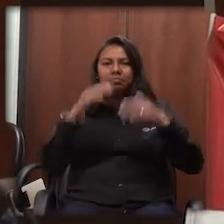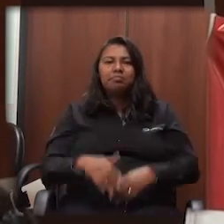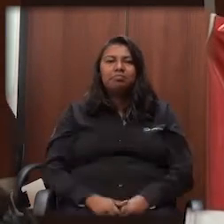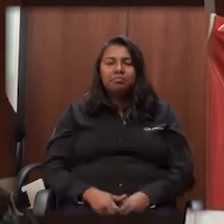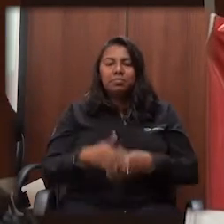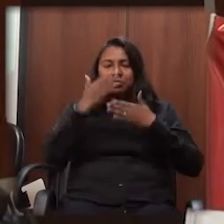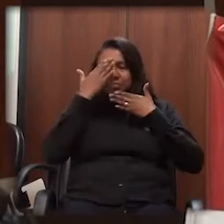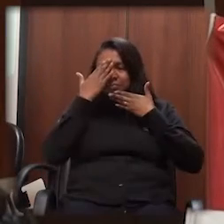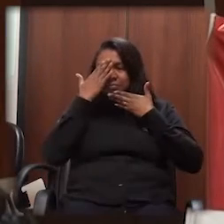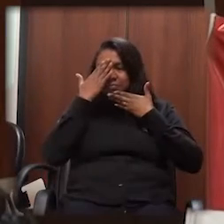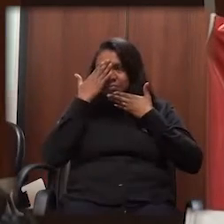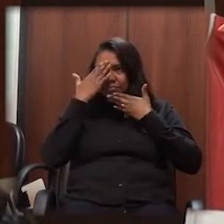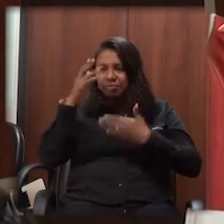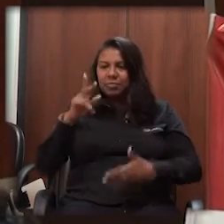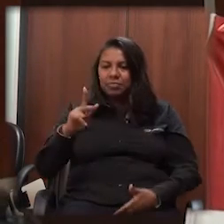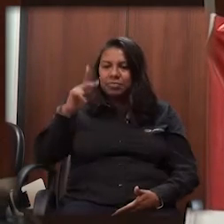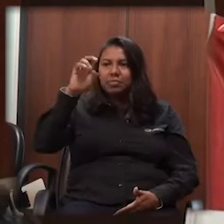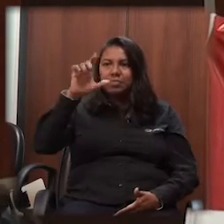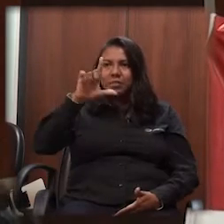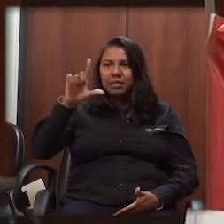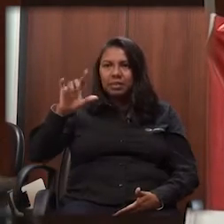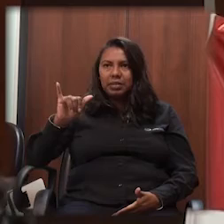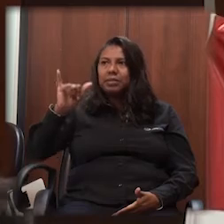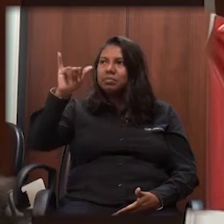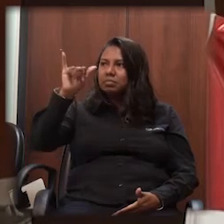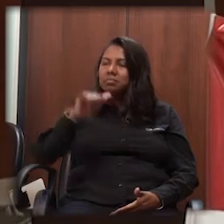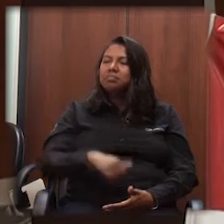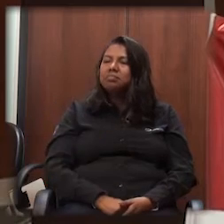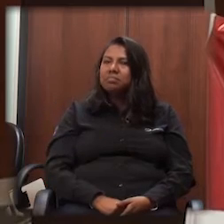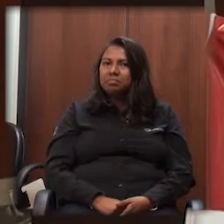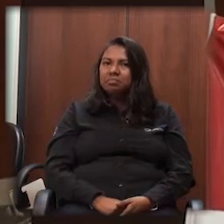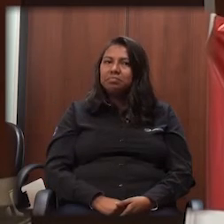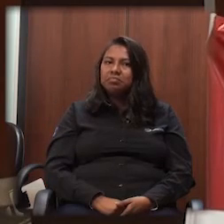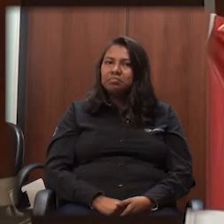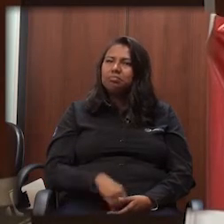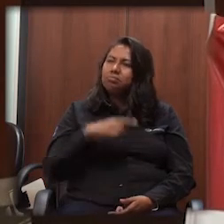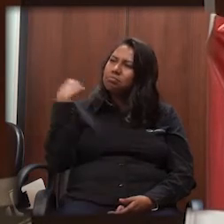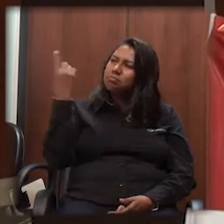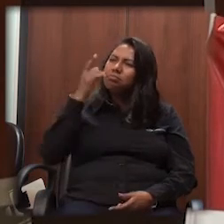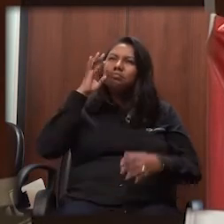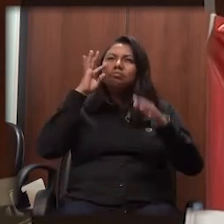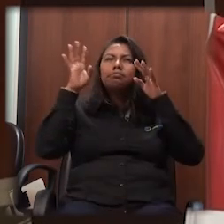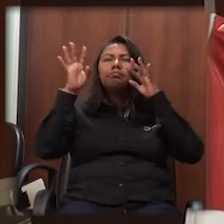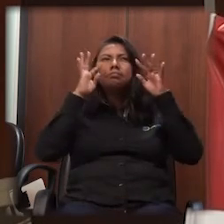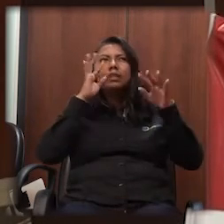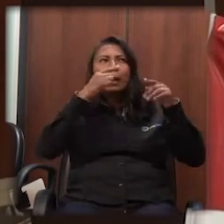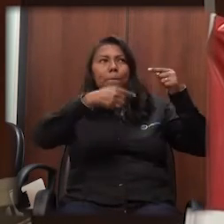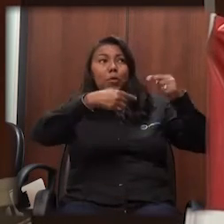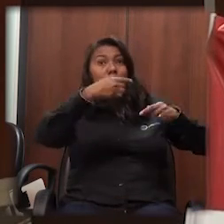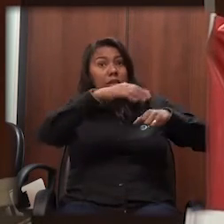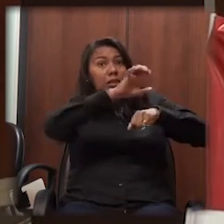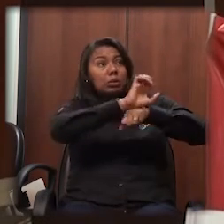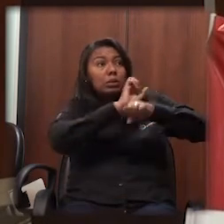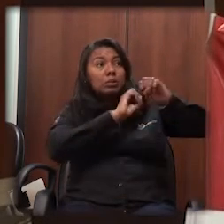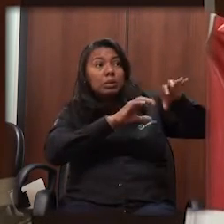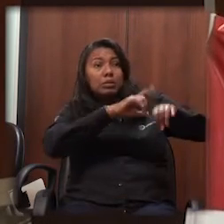Obrigada, Kelly, pela exposição. Evidentemente, para nós pensarmos uma política estadual de educação